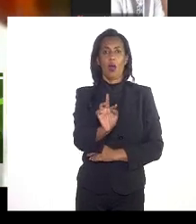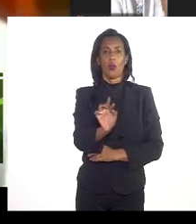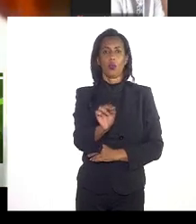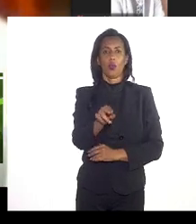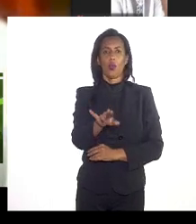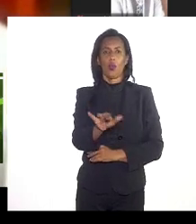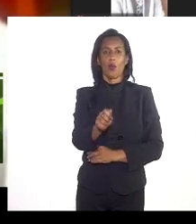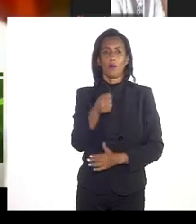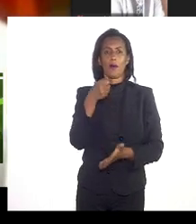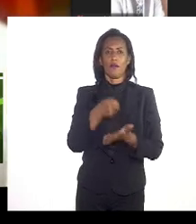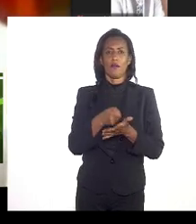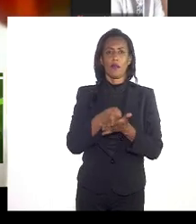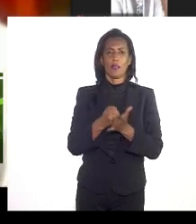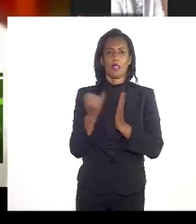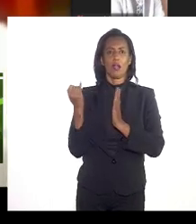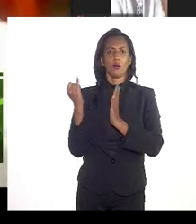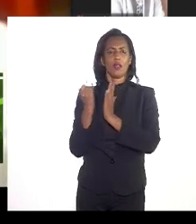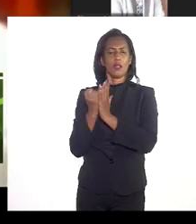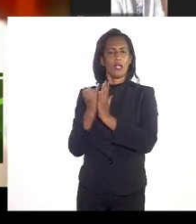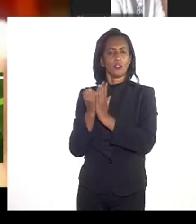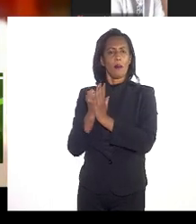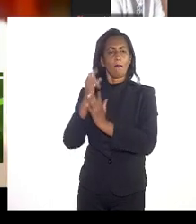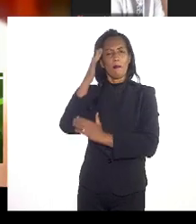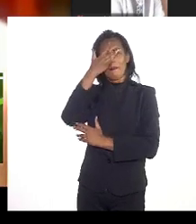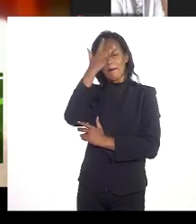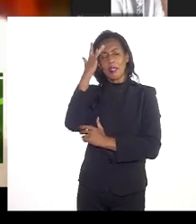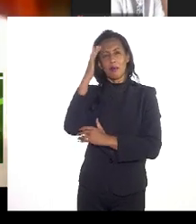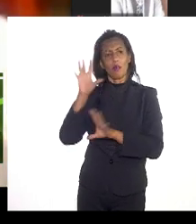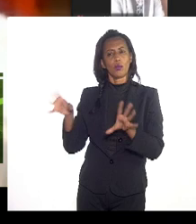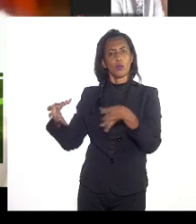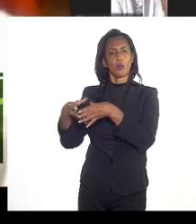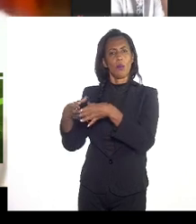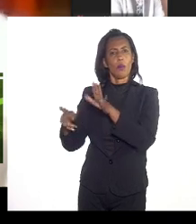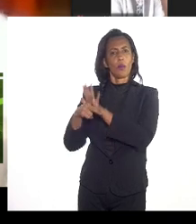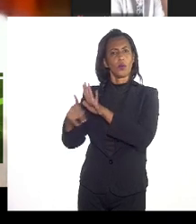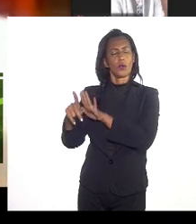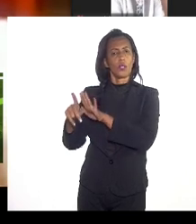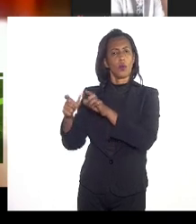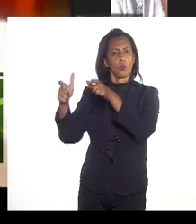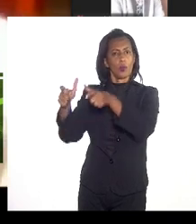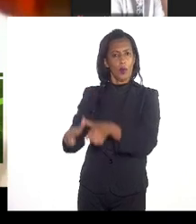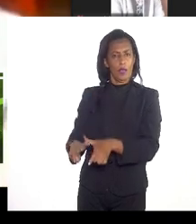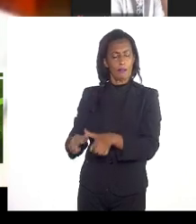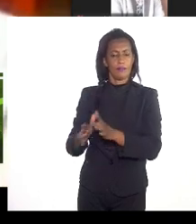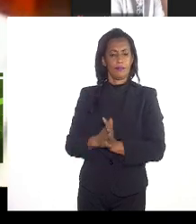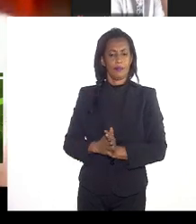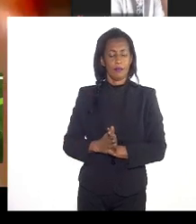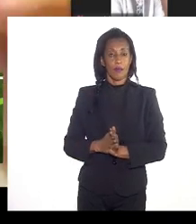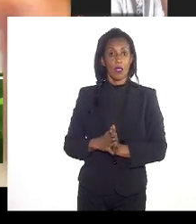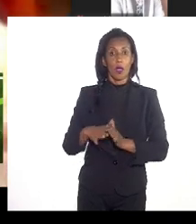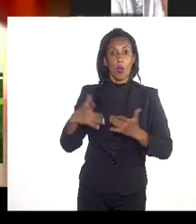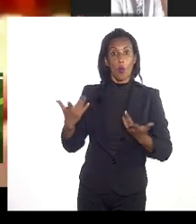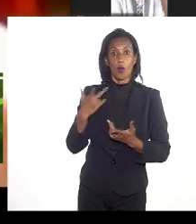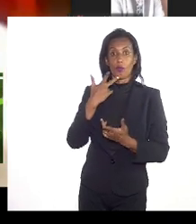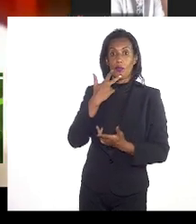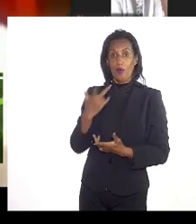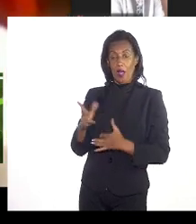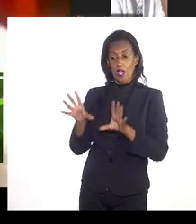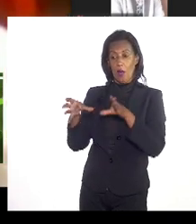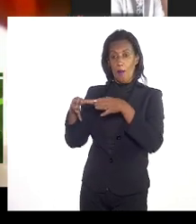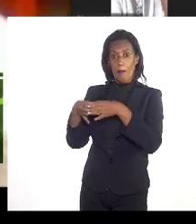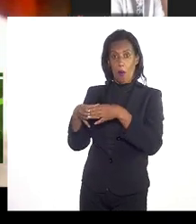afirmação identitária desses grupos e principalmente os seus territórios, né? Embora ela fale apenas de povos indígenas e